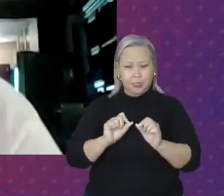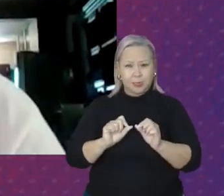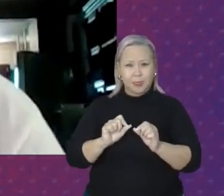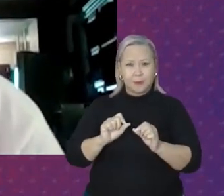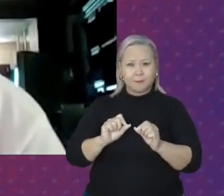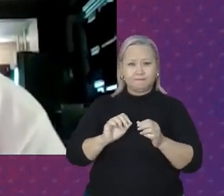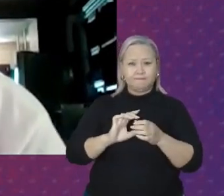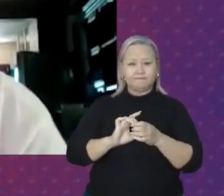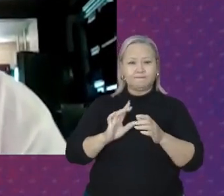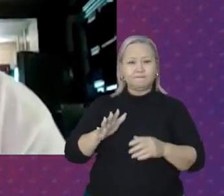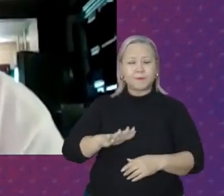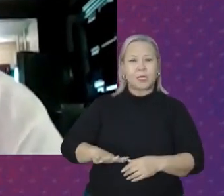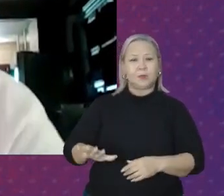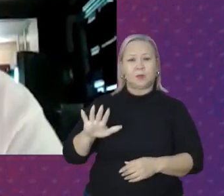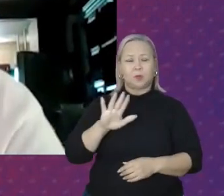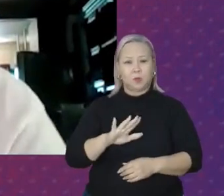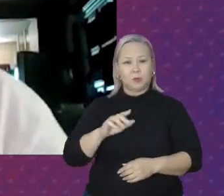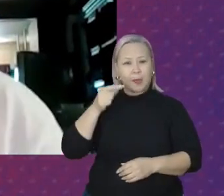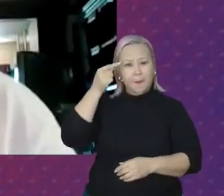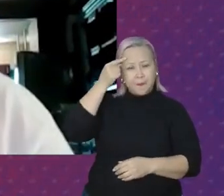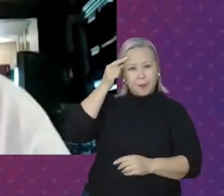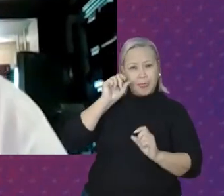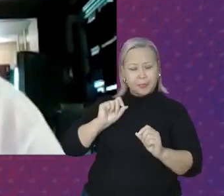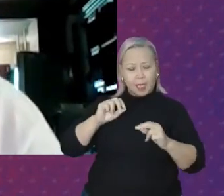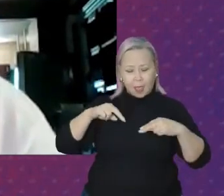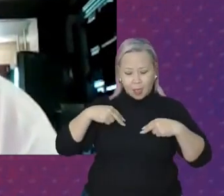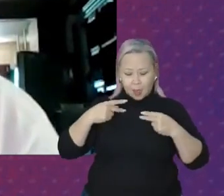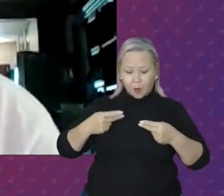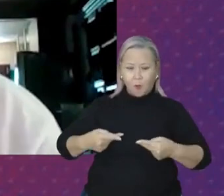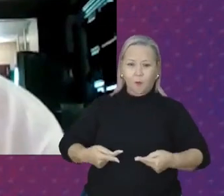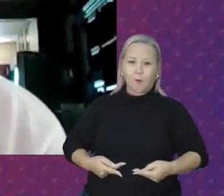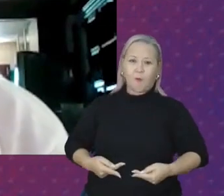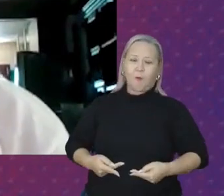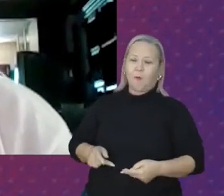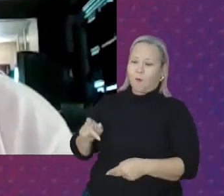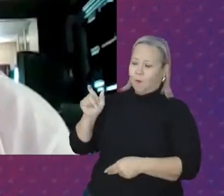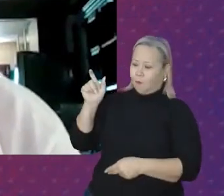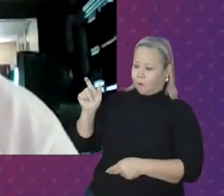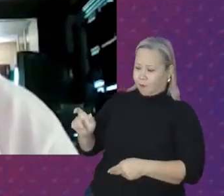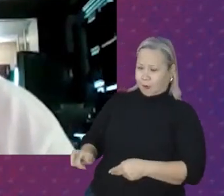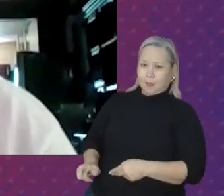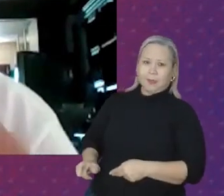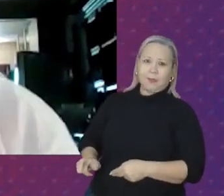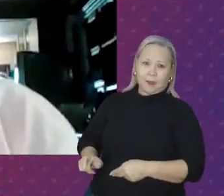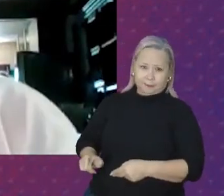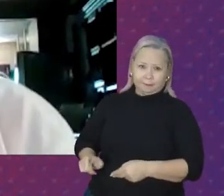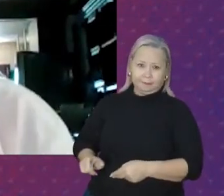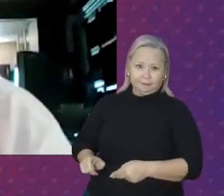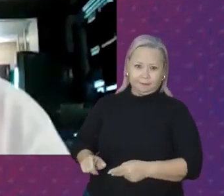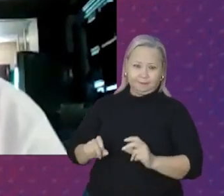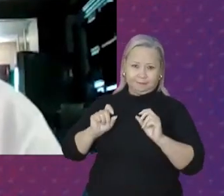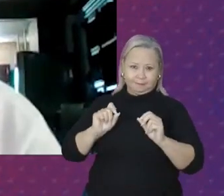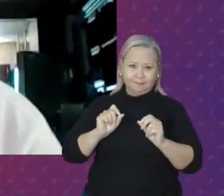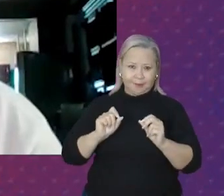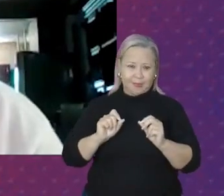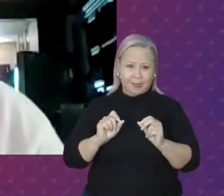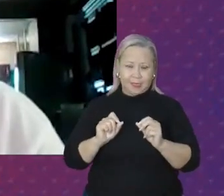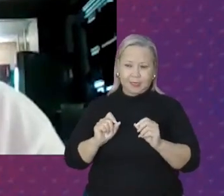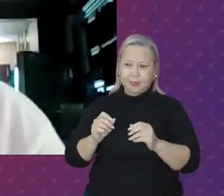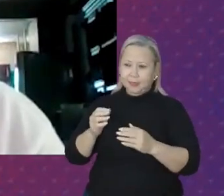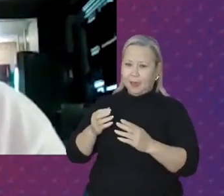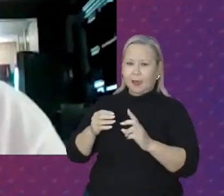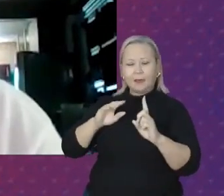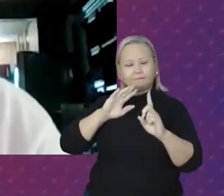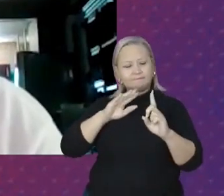pensar em humanizar, em enegrecer, é